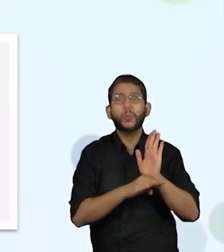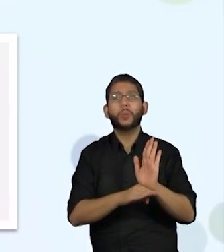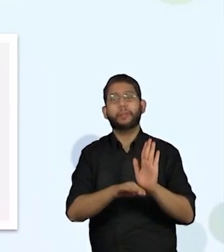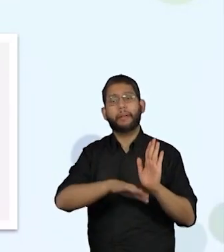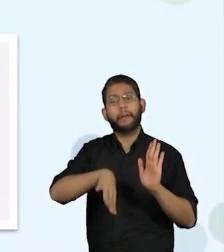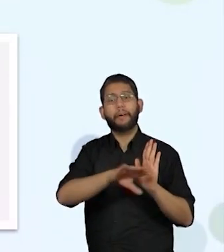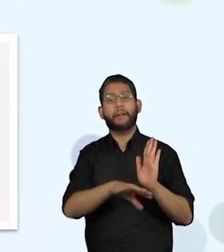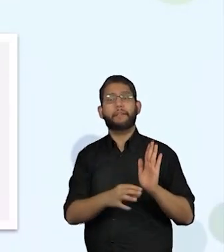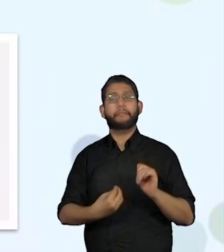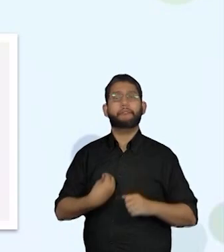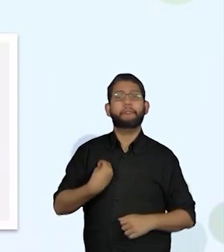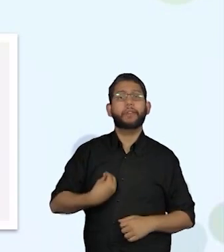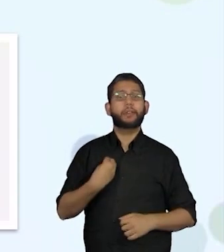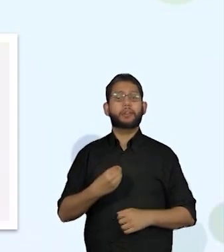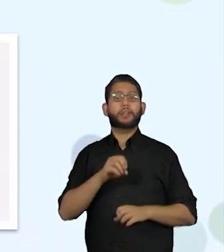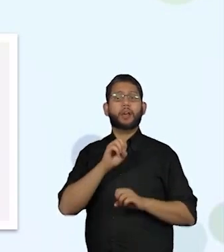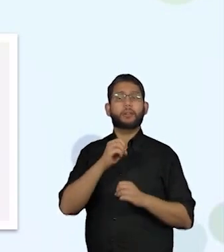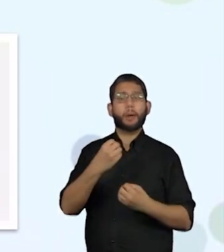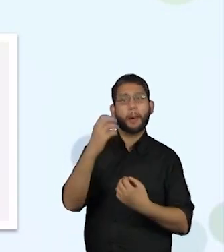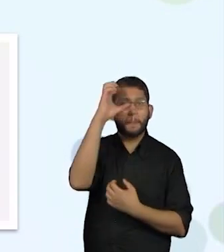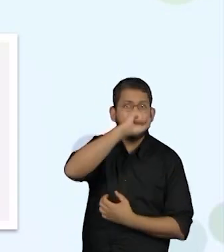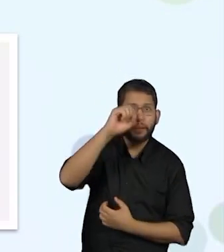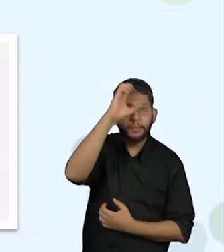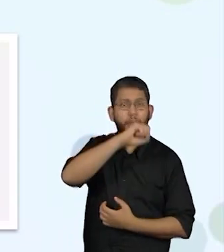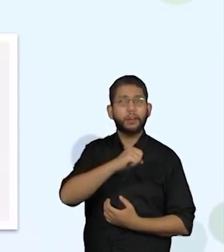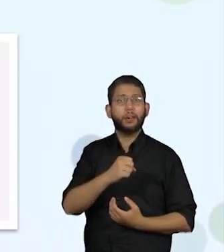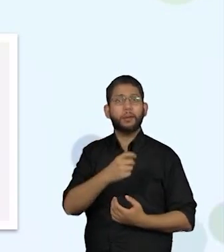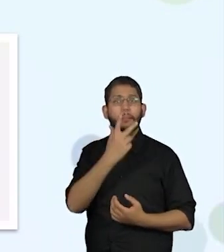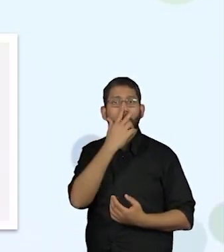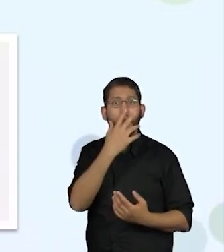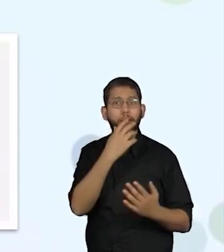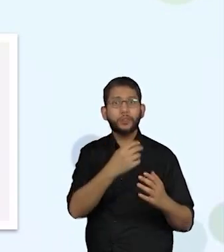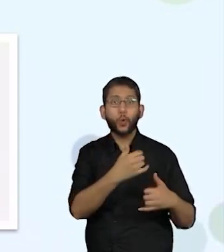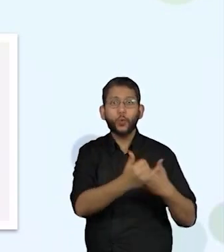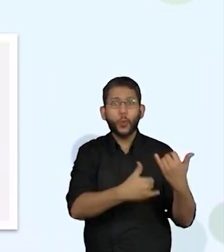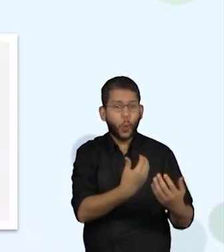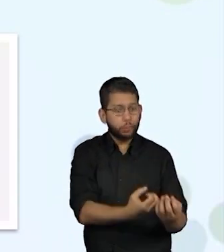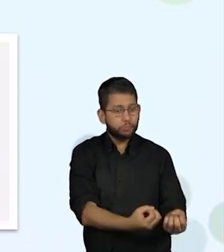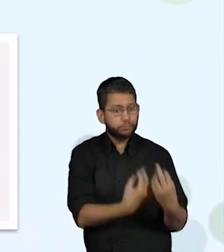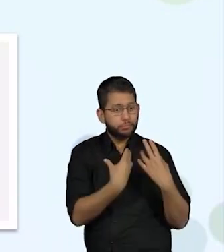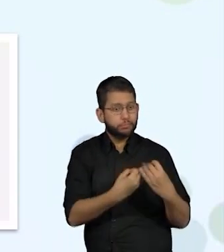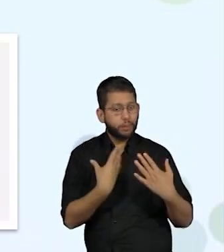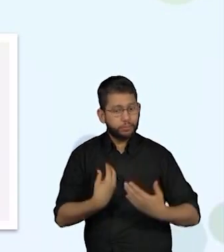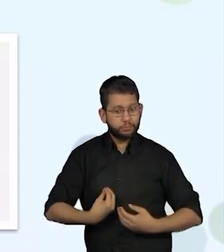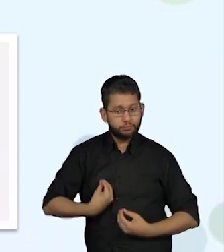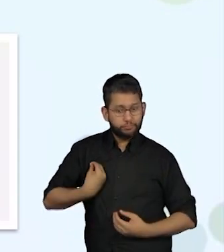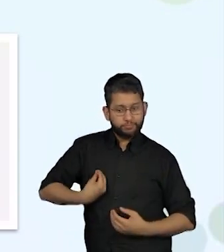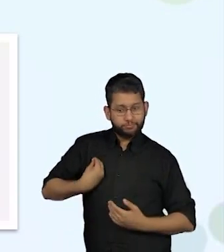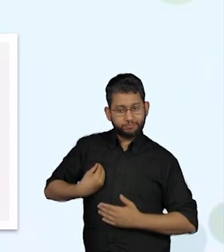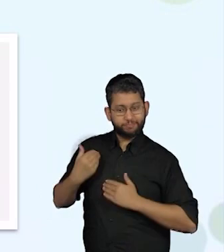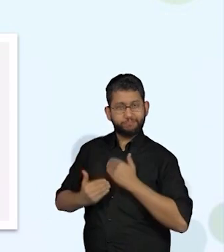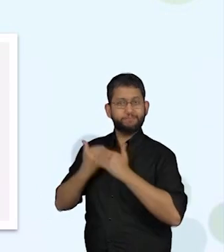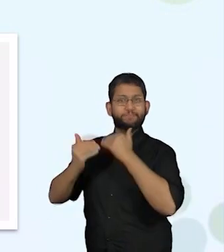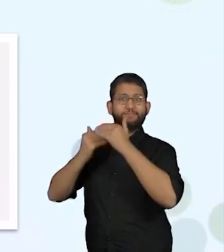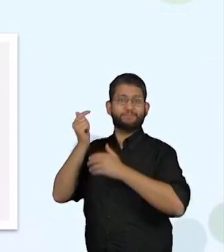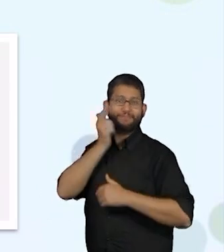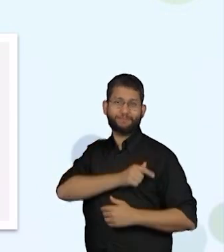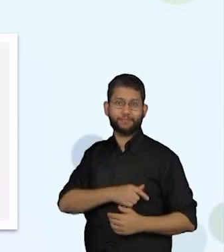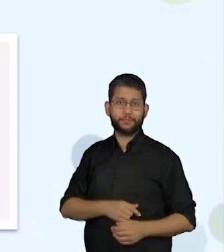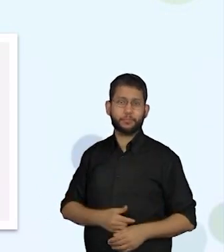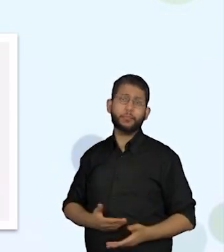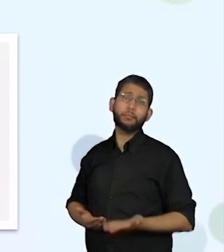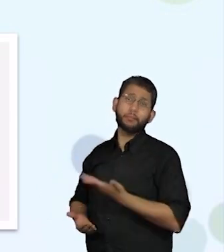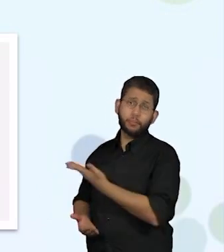educação, para a vida social, vai preparar o aluno, a pessoa, para a vida, E o jogo, ele não vai